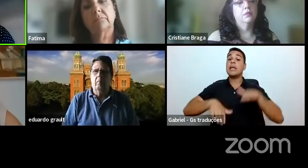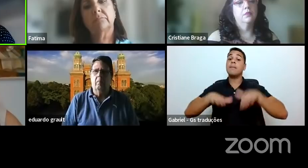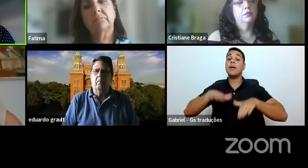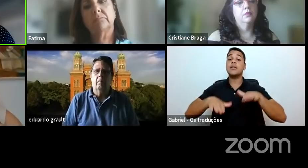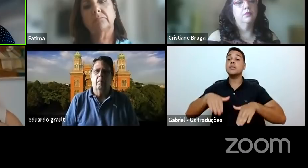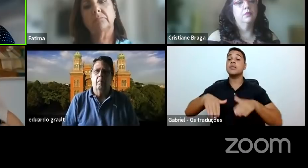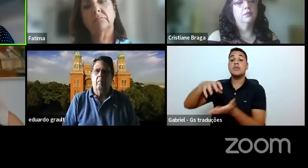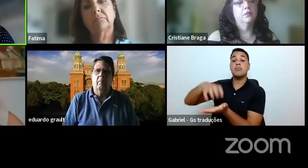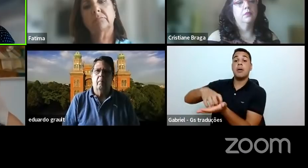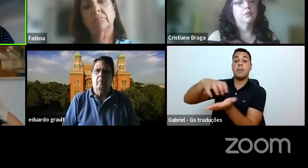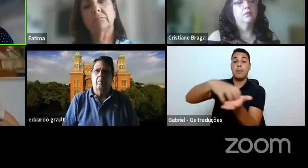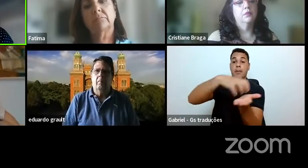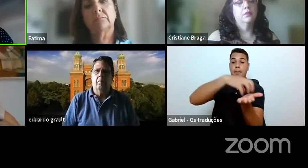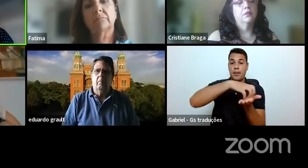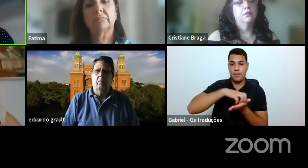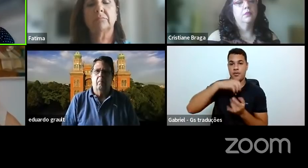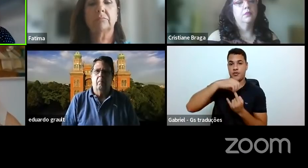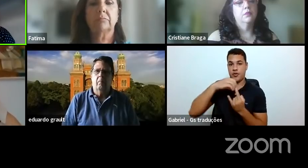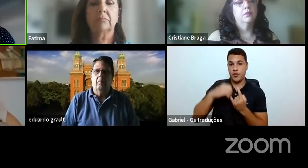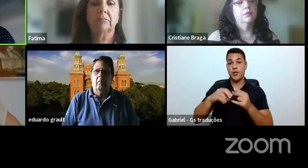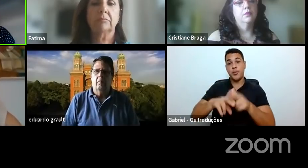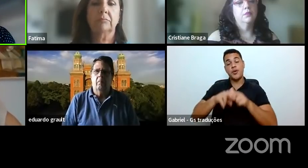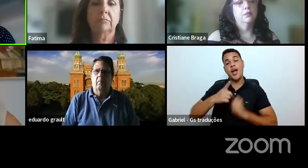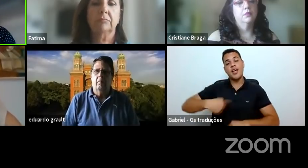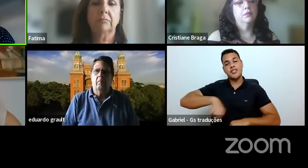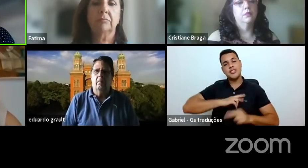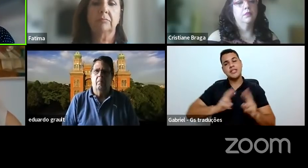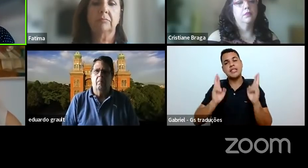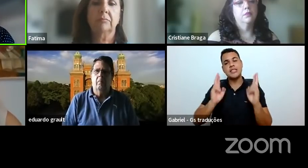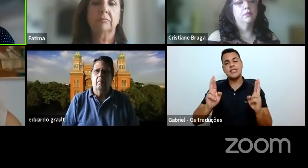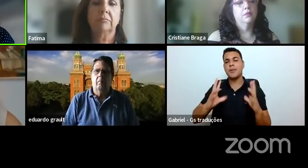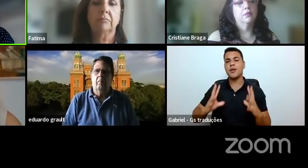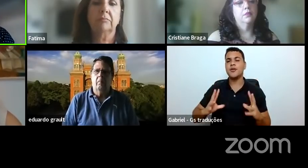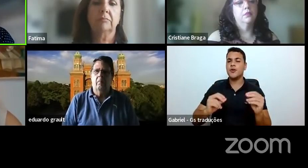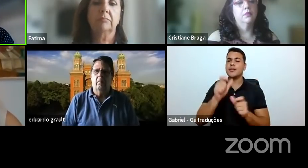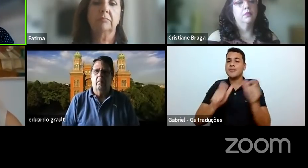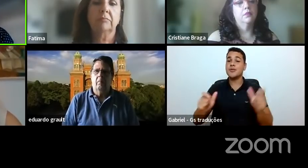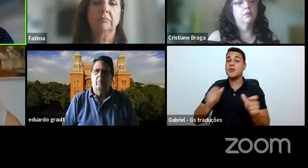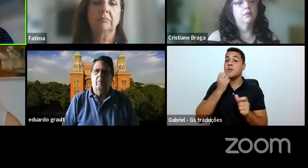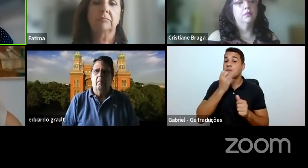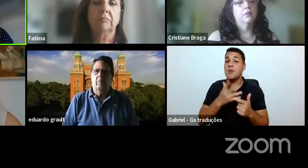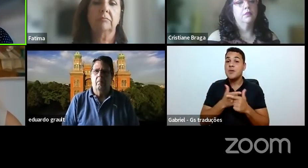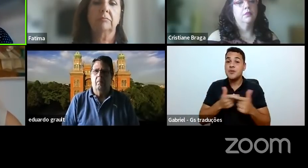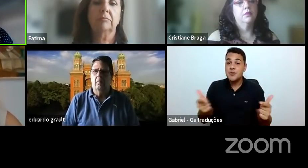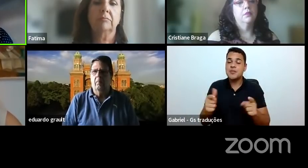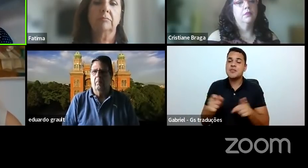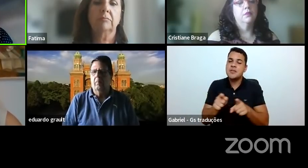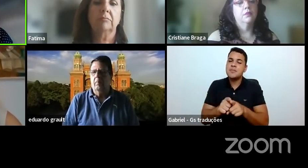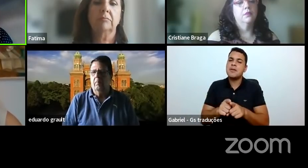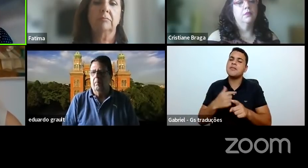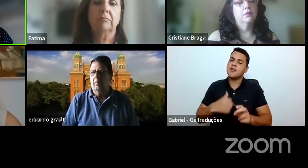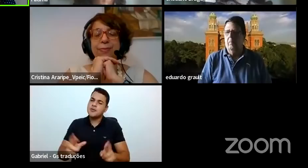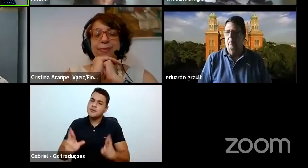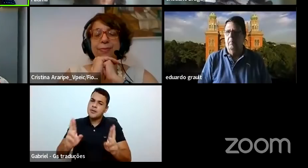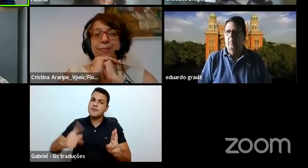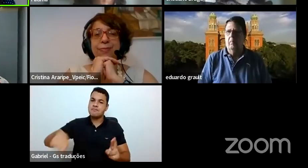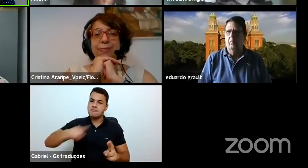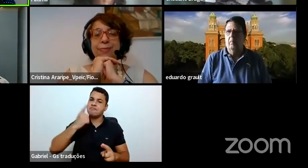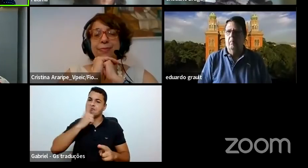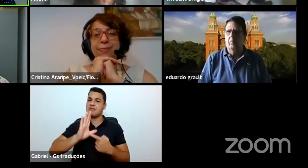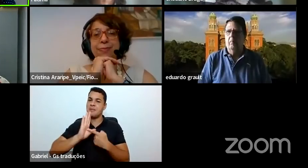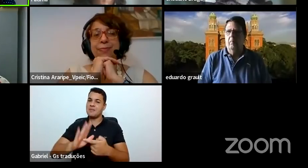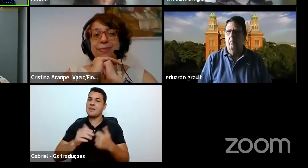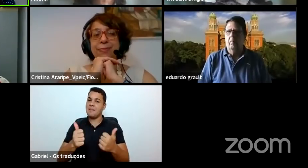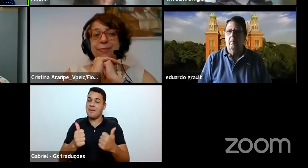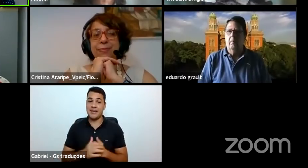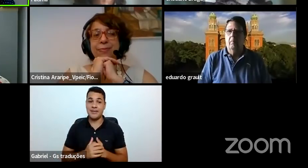Fiocruz. Desejamos a todos e todas boa sorte e muito sucesso nas apresentações. E para